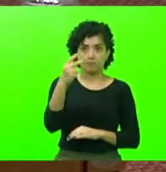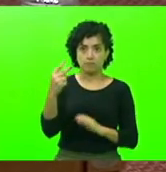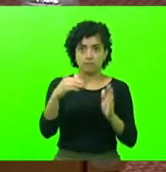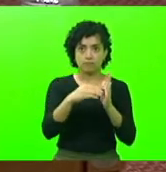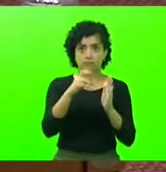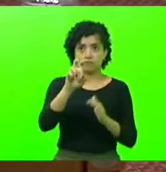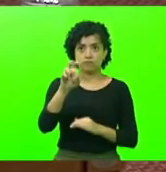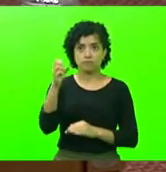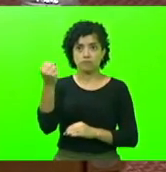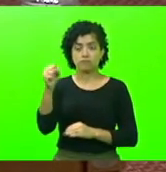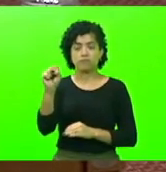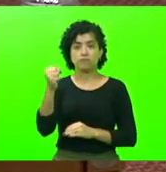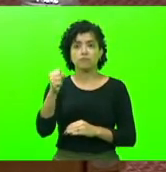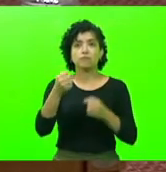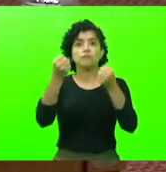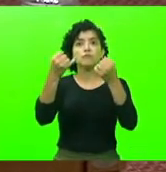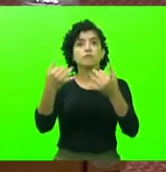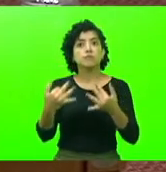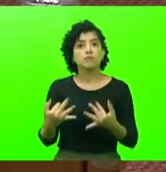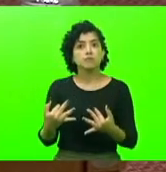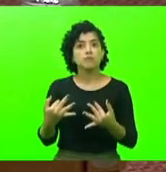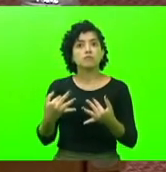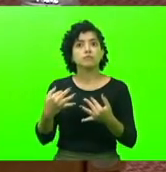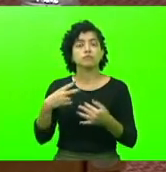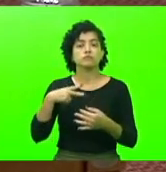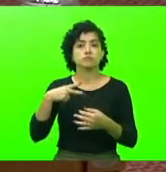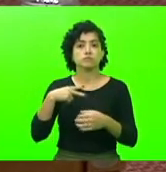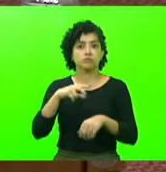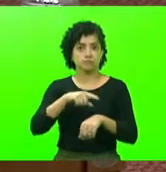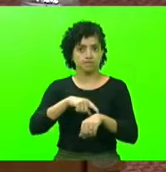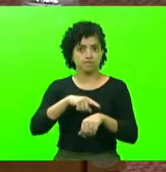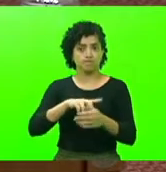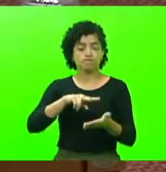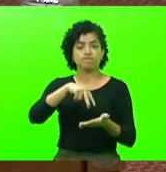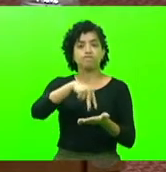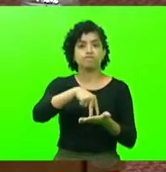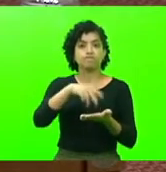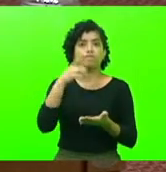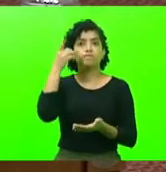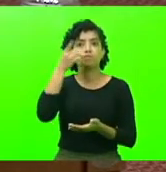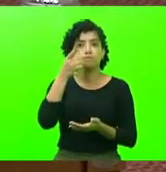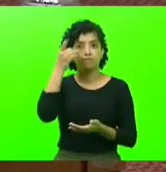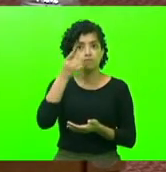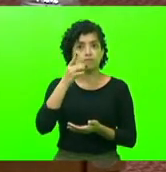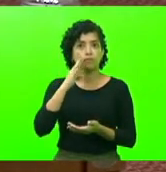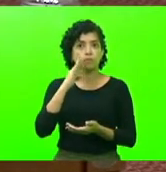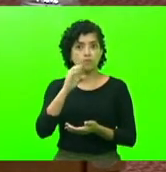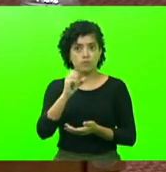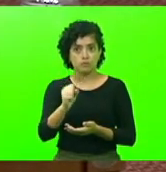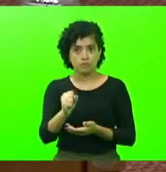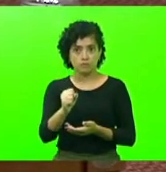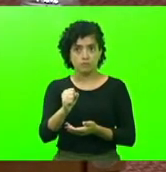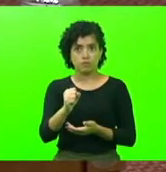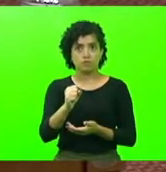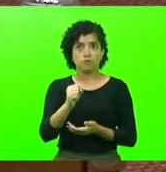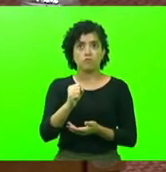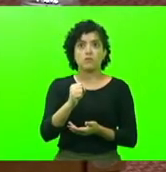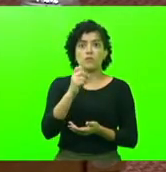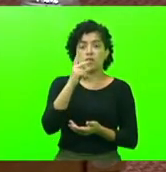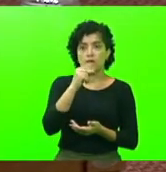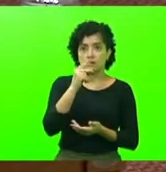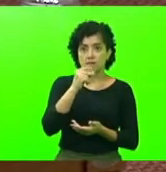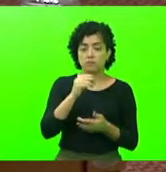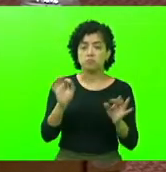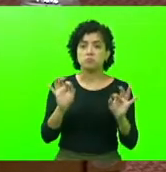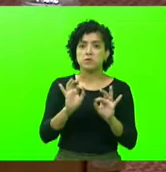52 a 58, e explicações pessoais. Fizeram uso da palavra os senhores deputados Bruno Souza, Kennedy Nunes. Nada